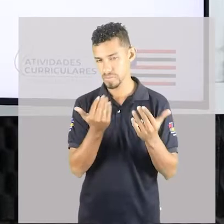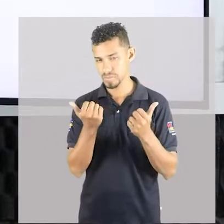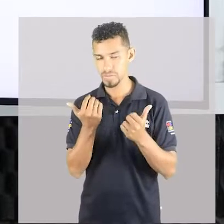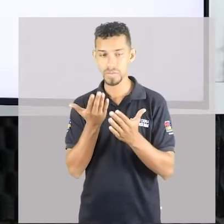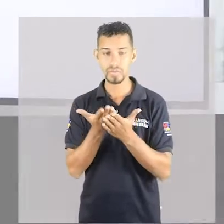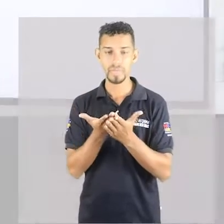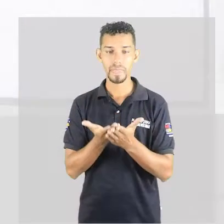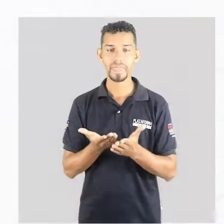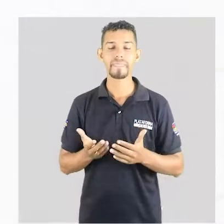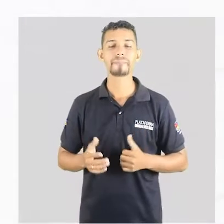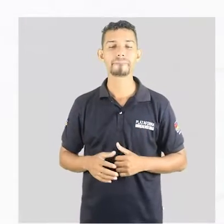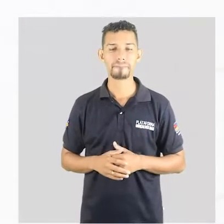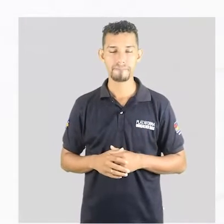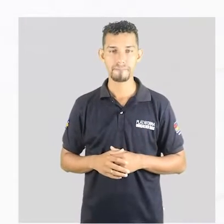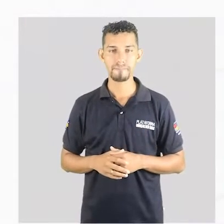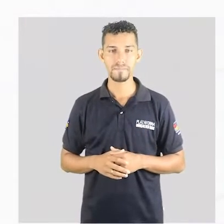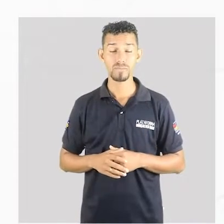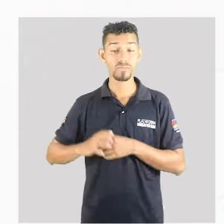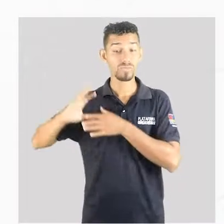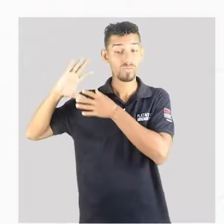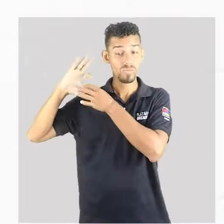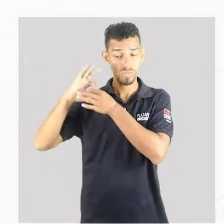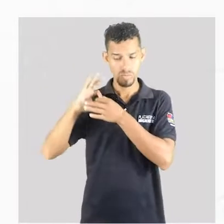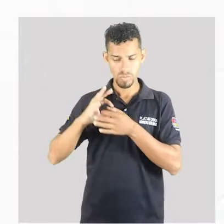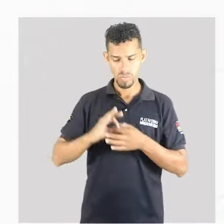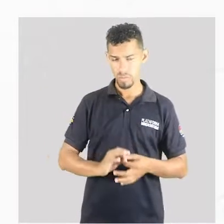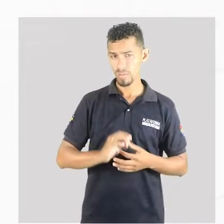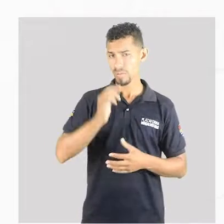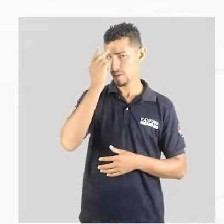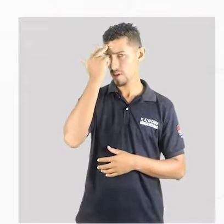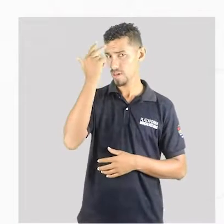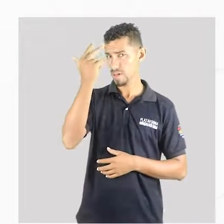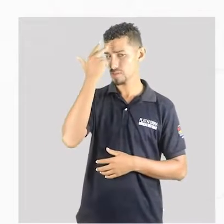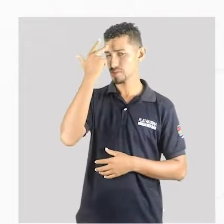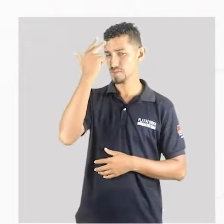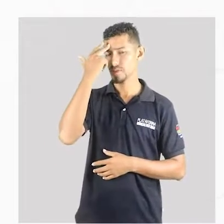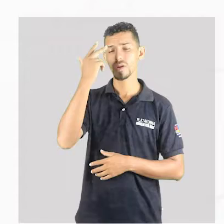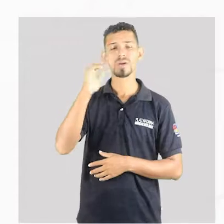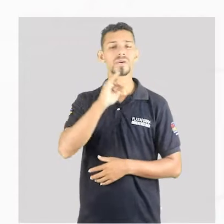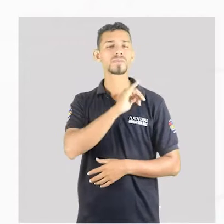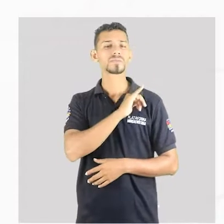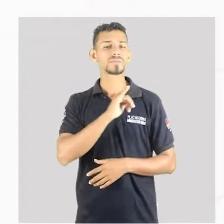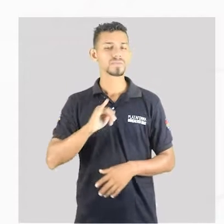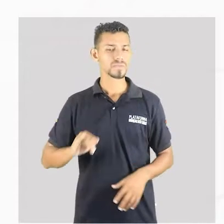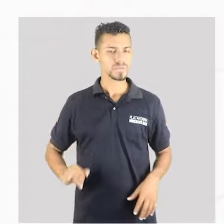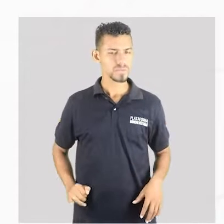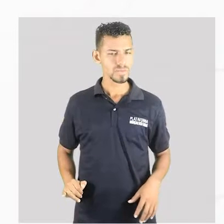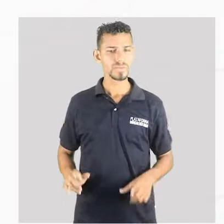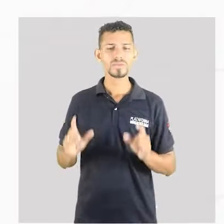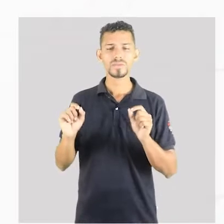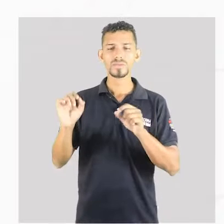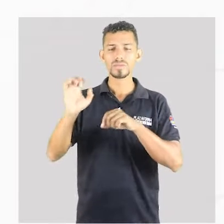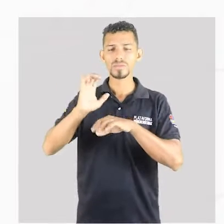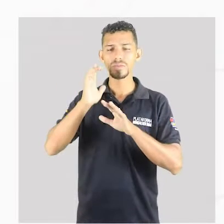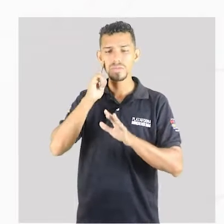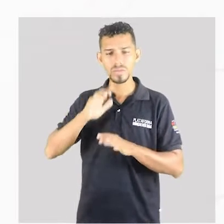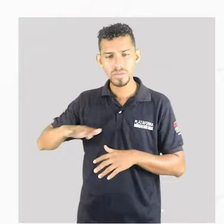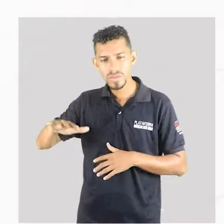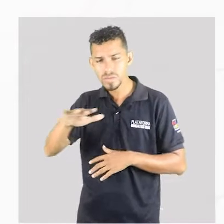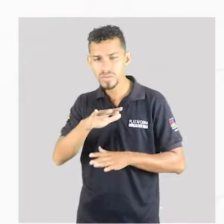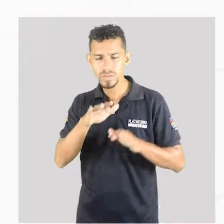hoje. Bom, o contexto histórico do imperialismo. Os estados europeus